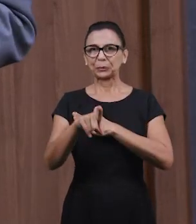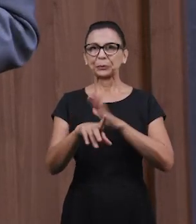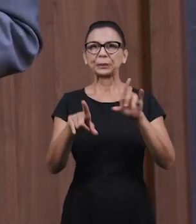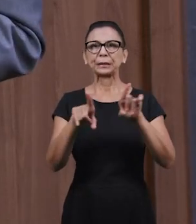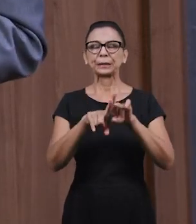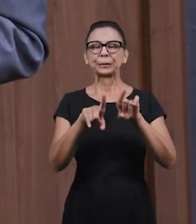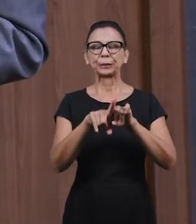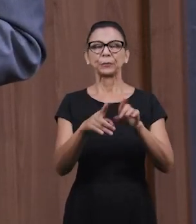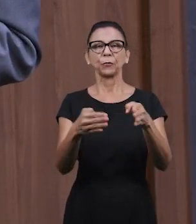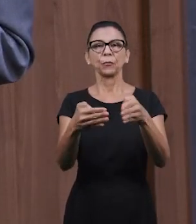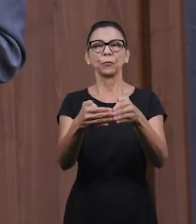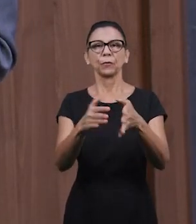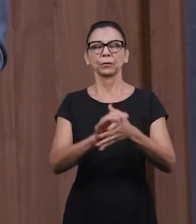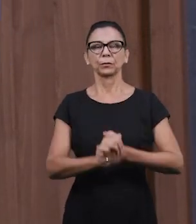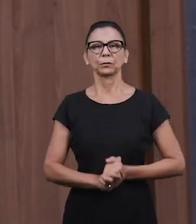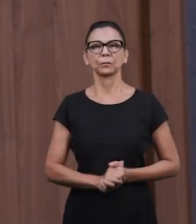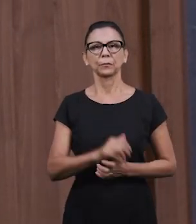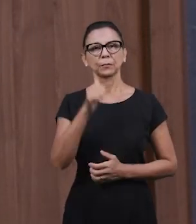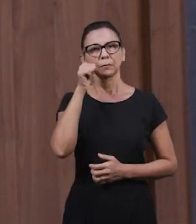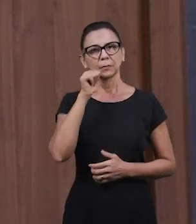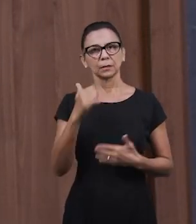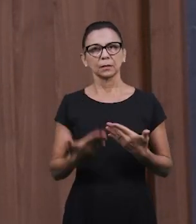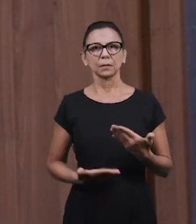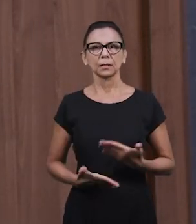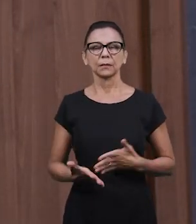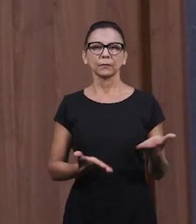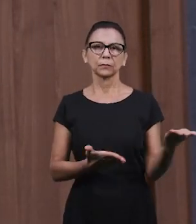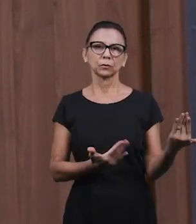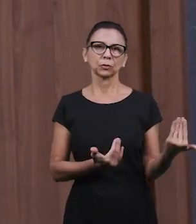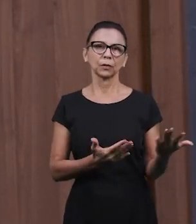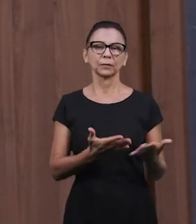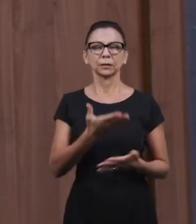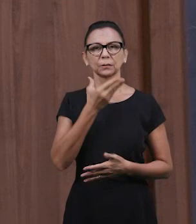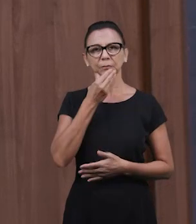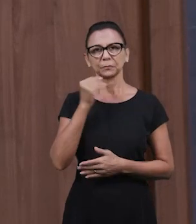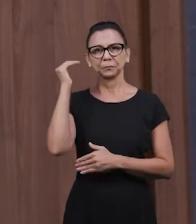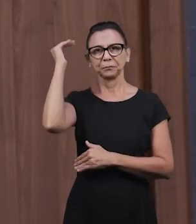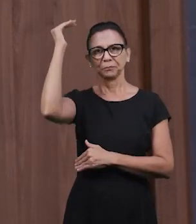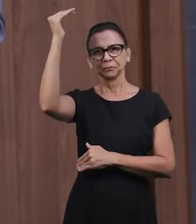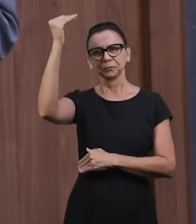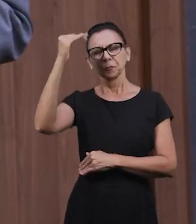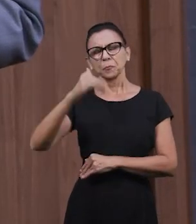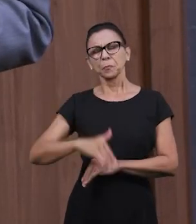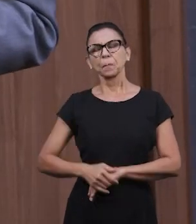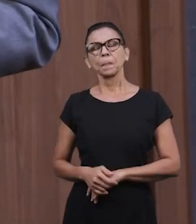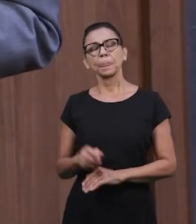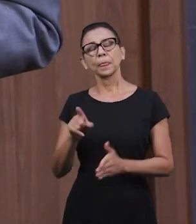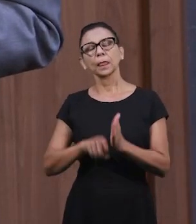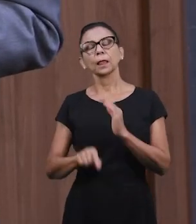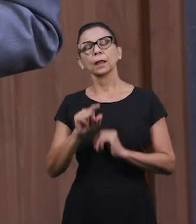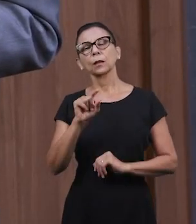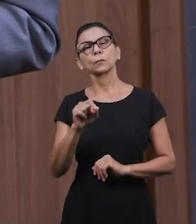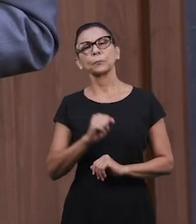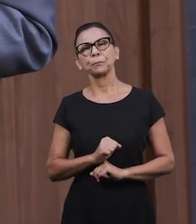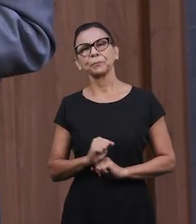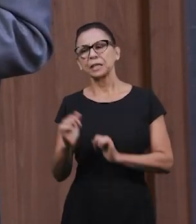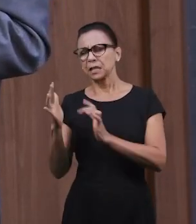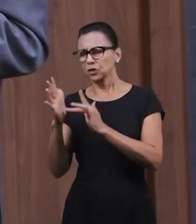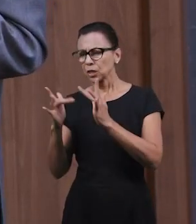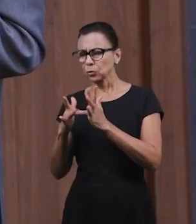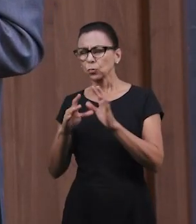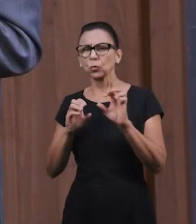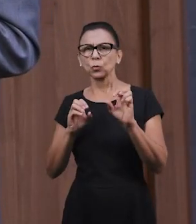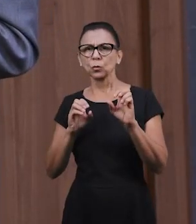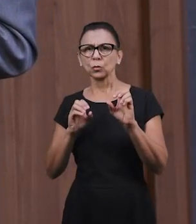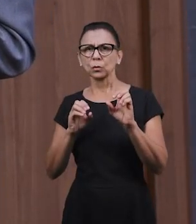pergunta, também destinada a senhoras, jovens e varões. E a pergunta é a seguinte: qual era a doutrina que o Senhor